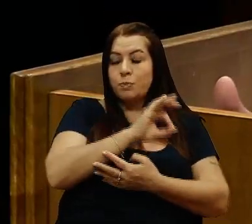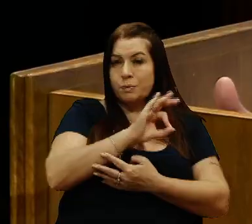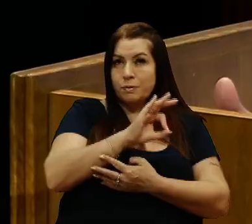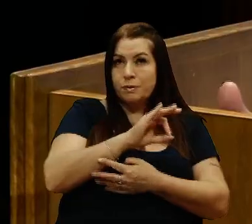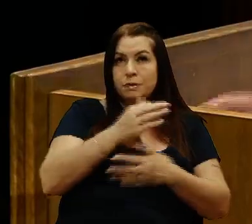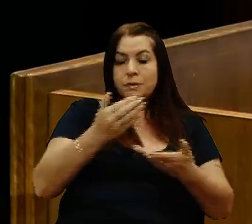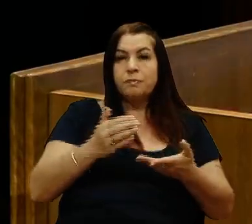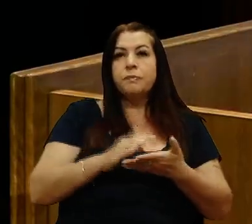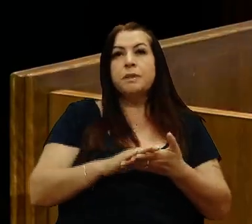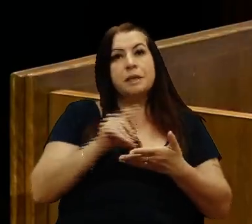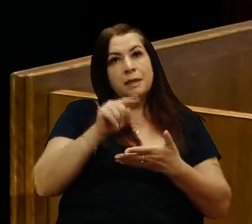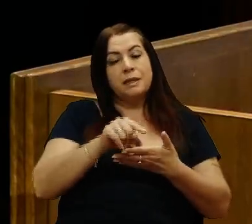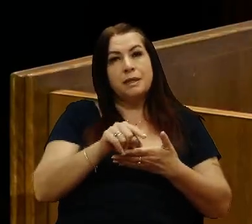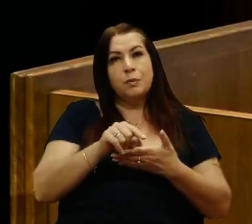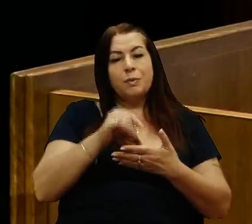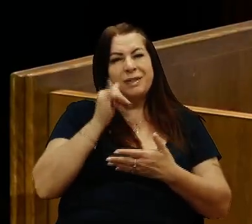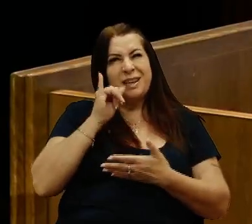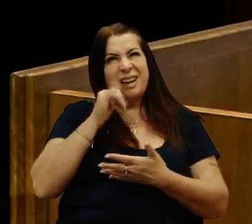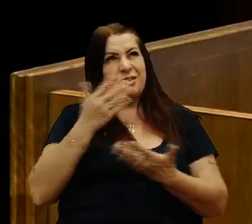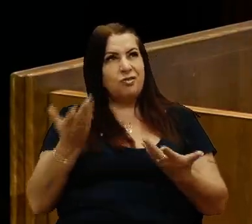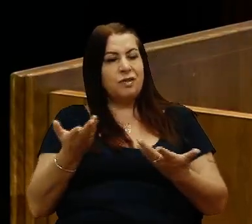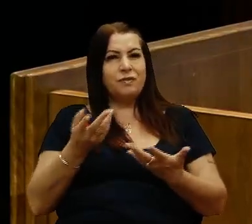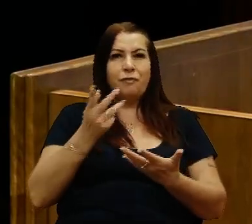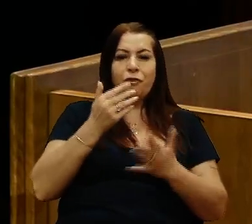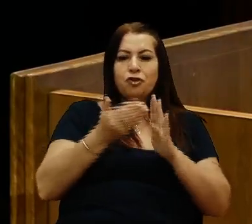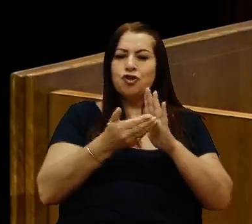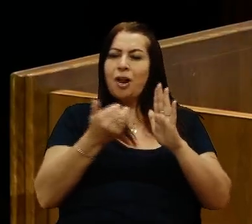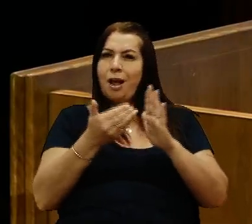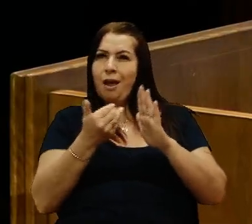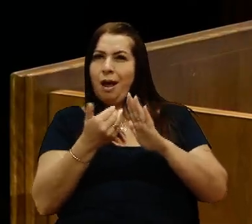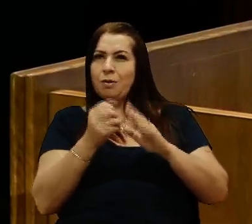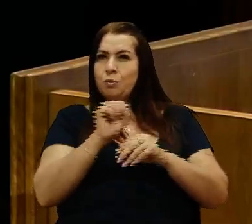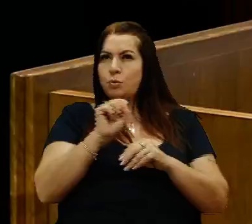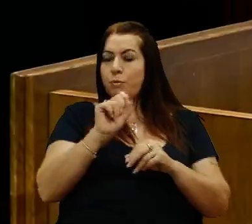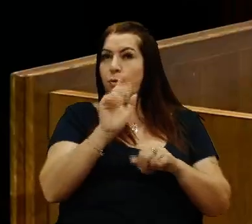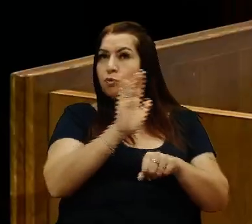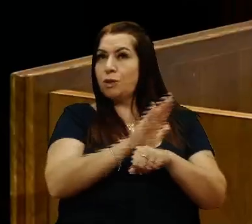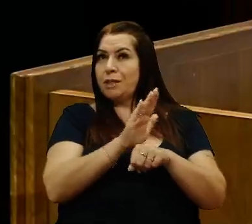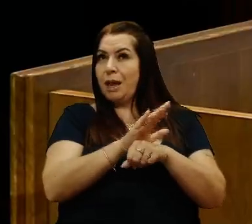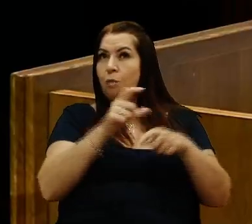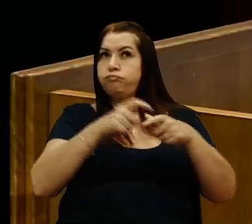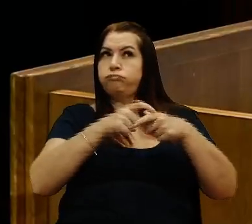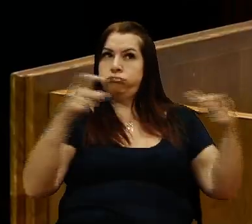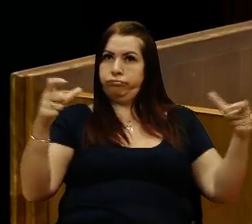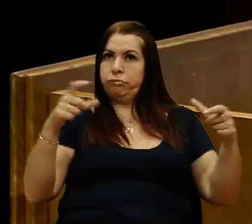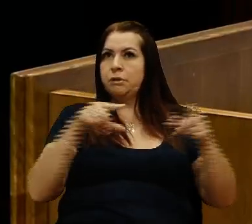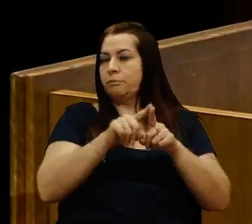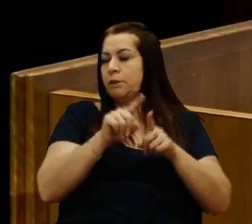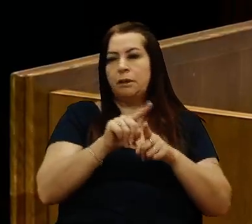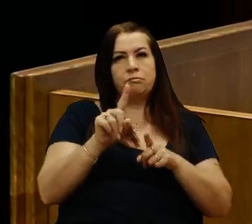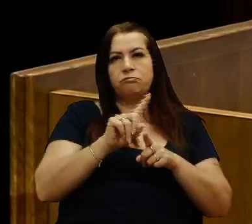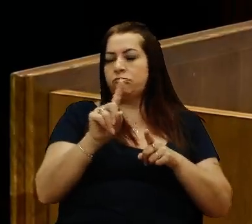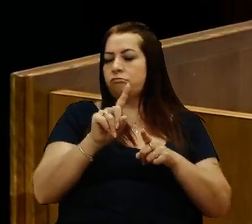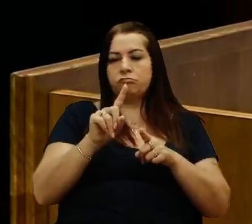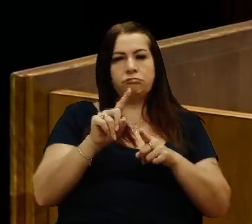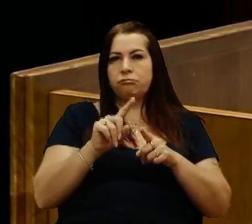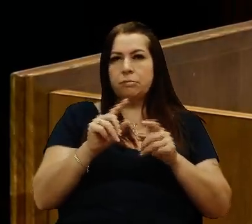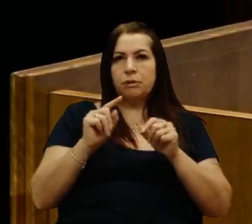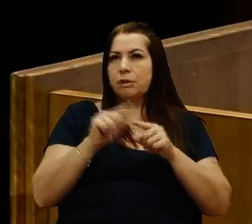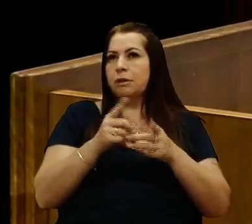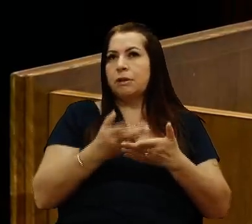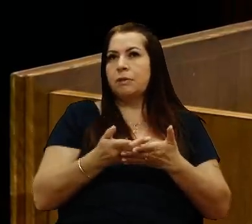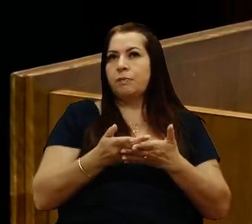essa narrativa de dizer que foi tirado o seguro para não ajudar latifundiários, ela não se completa, ela não